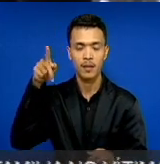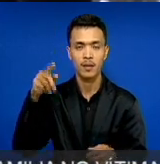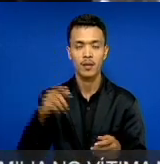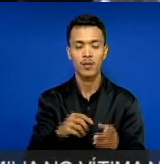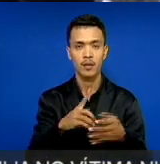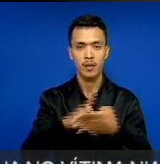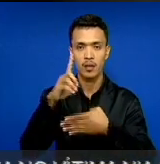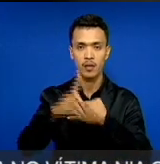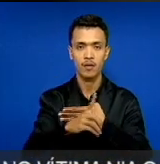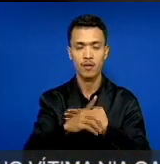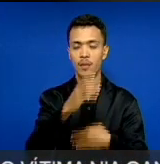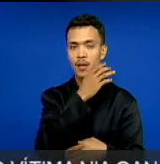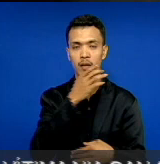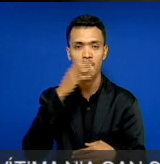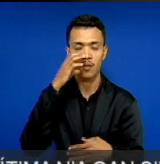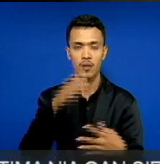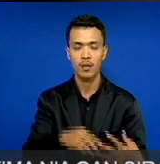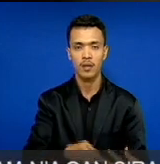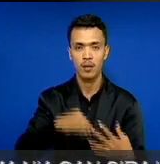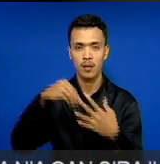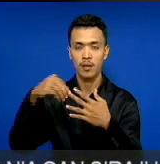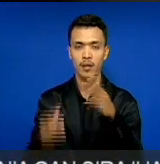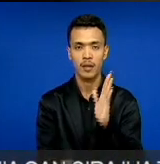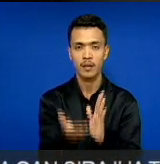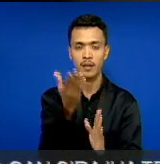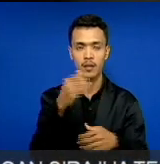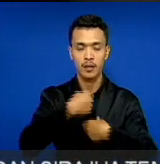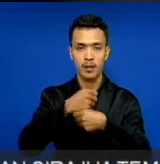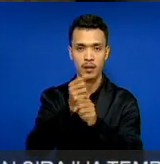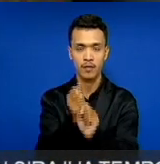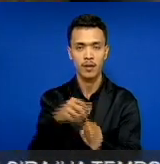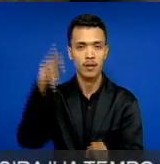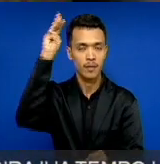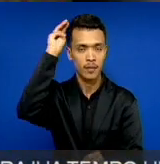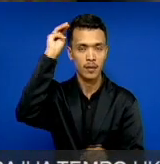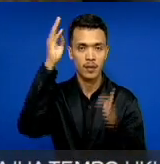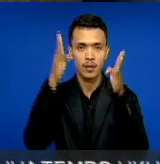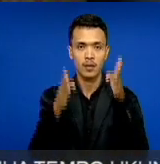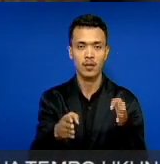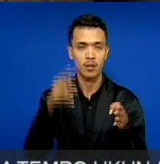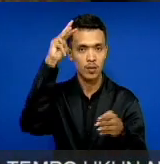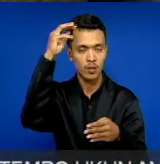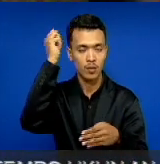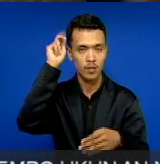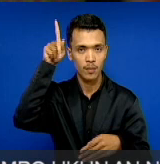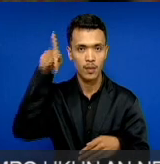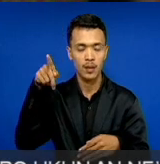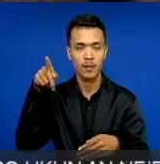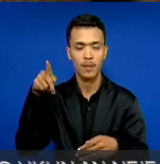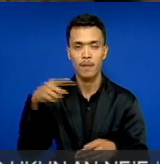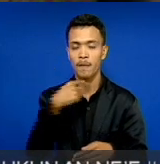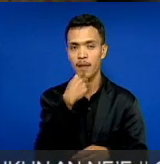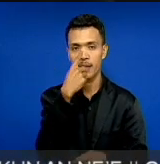onde desenvolve o setor agricultura, Liliu Hassé, produção café. Ministro da Agricultura, Pecuária e Pesca na Floresta, Marcos da